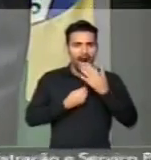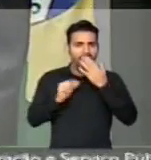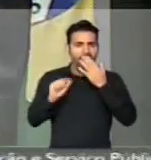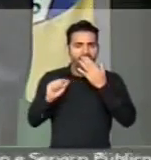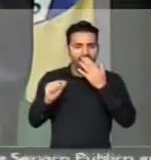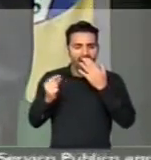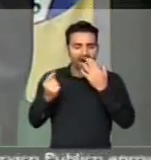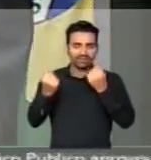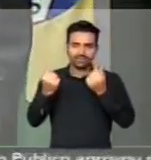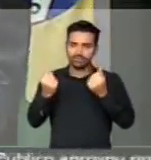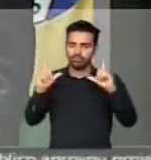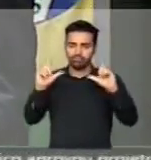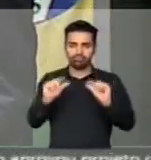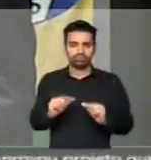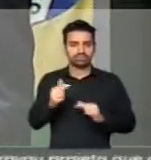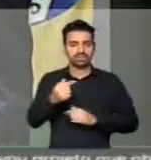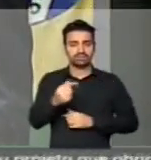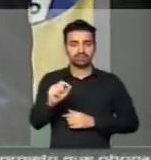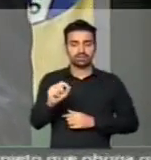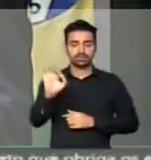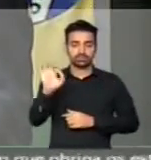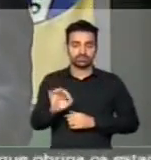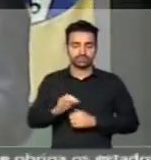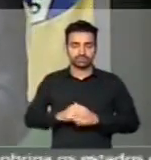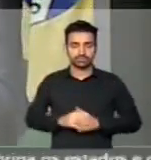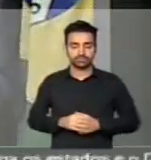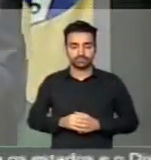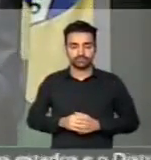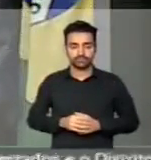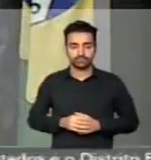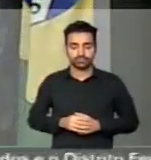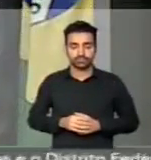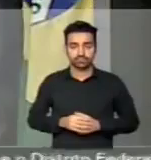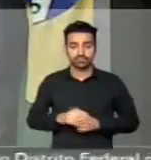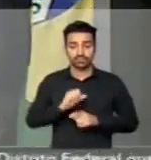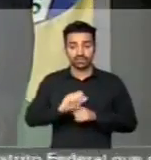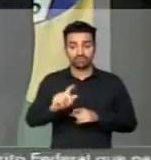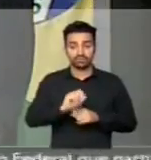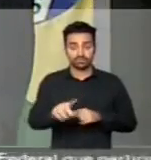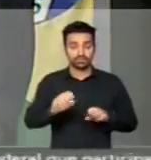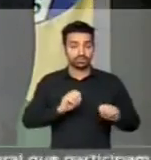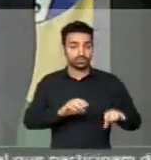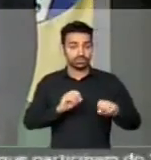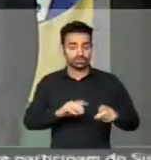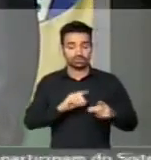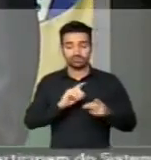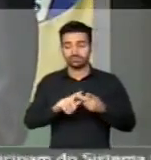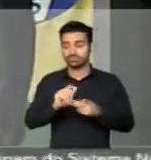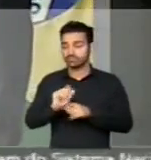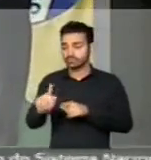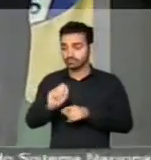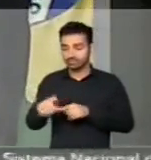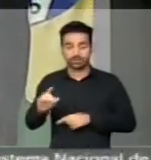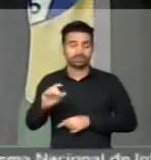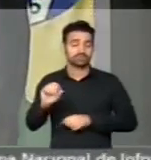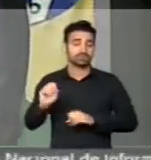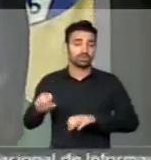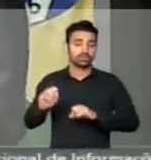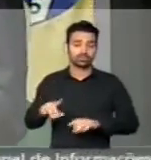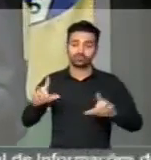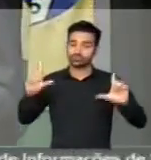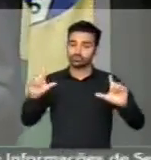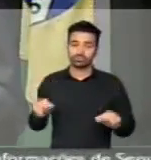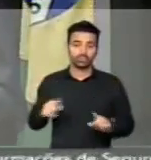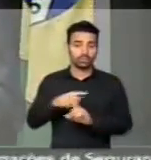um orçamento reduzido em 70%. Os investimentos na educação e na saúde diminuíram pela